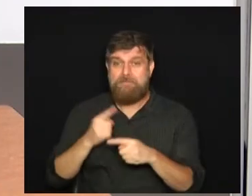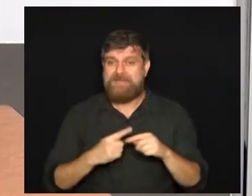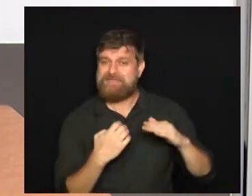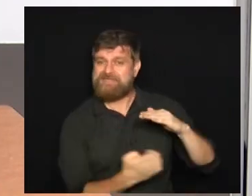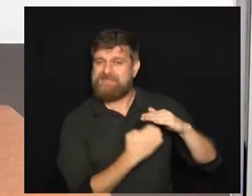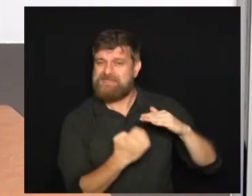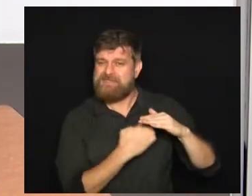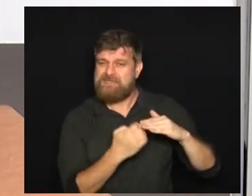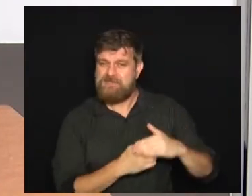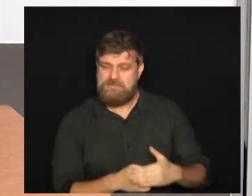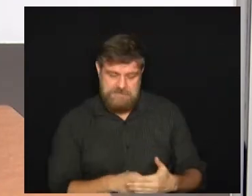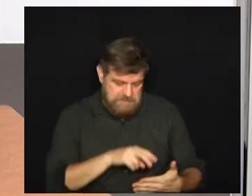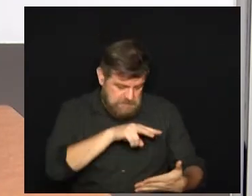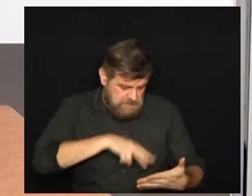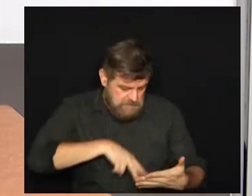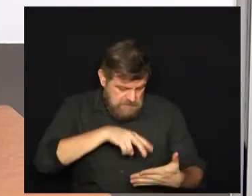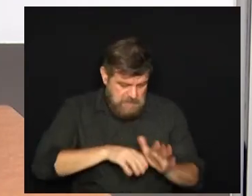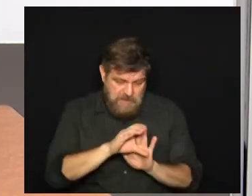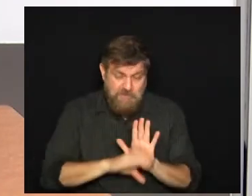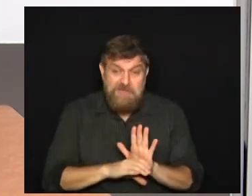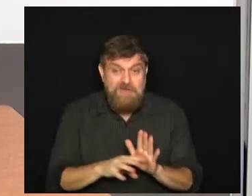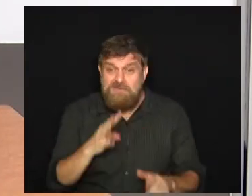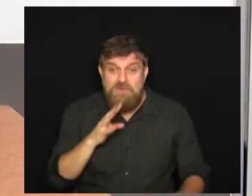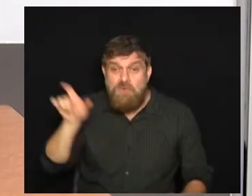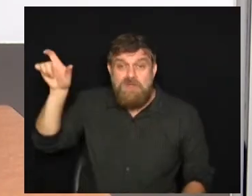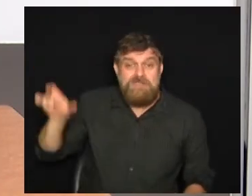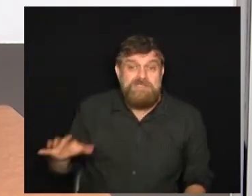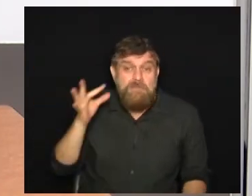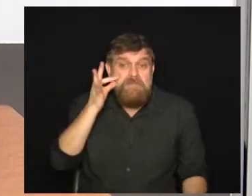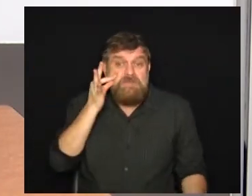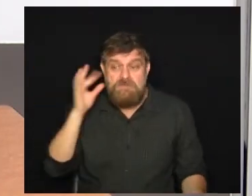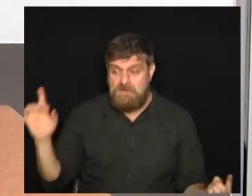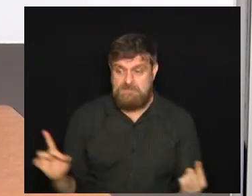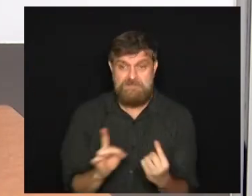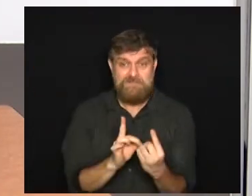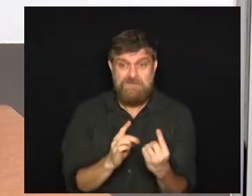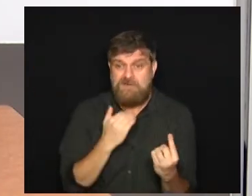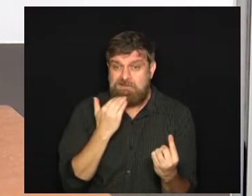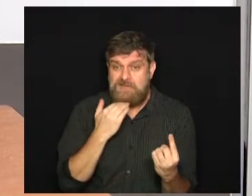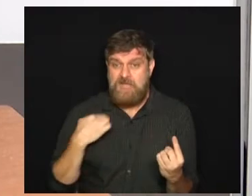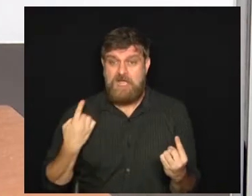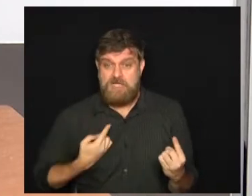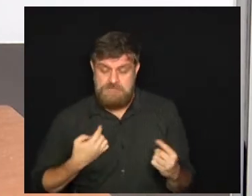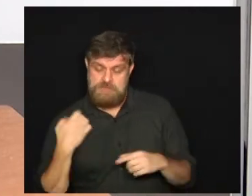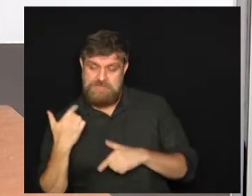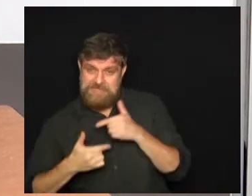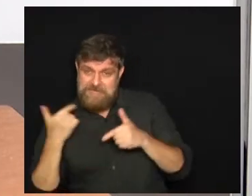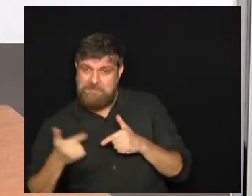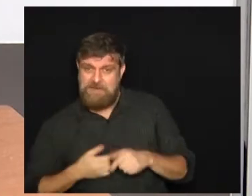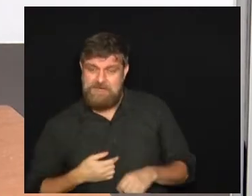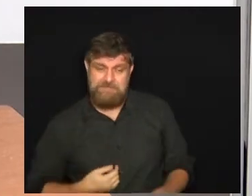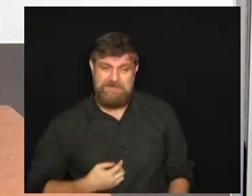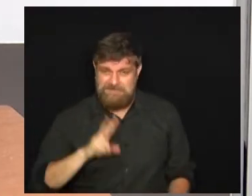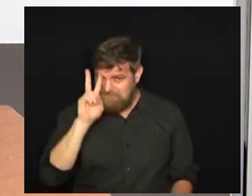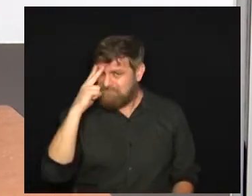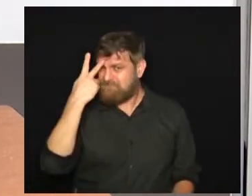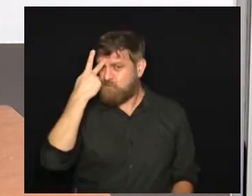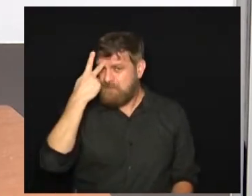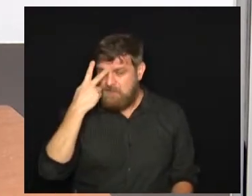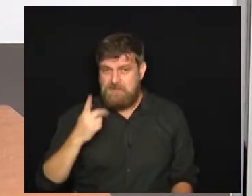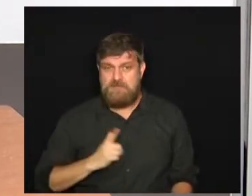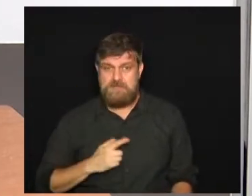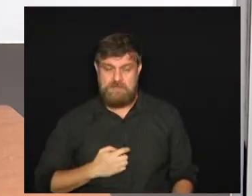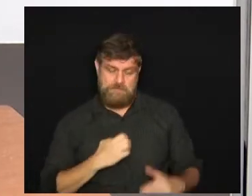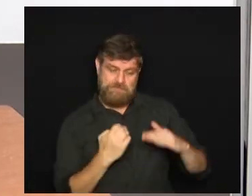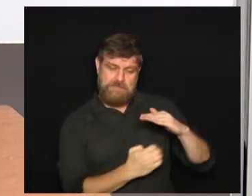eliminam sumariamente sem nem conhecer, nem conversar. Então a gente trabalha justamente para tentar quebrar isso, né? Então ele olha lá